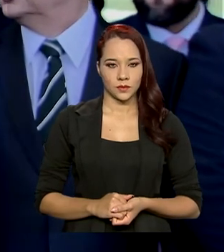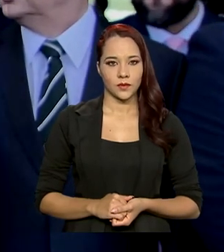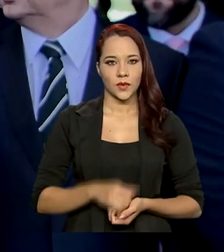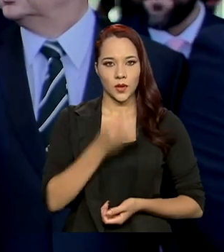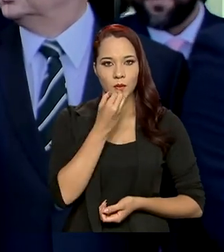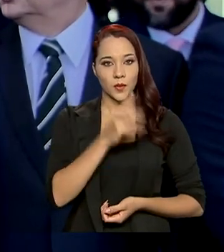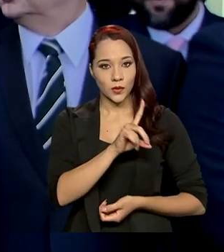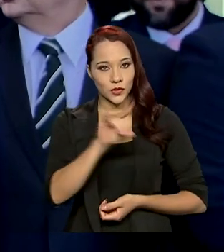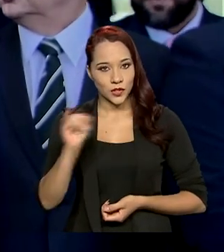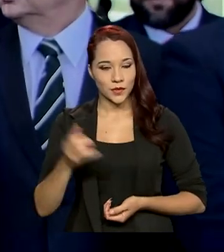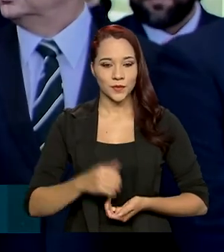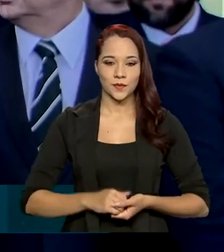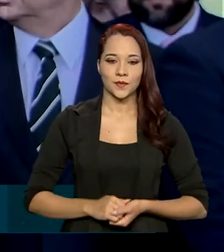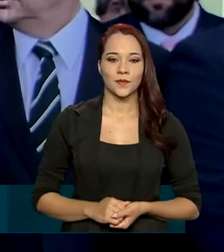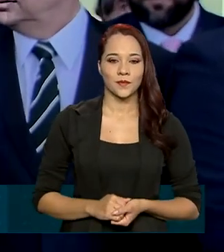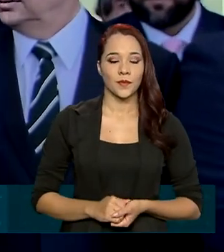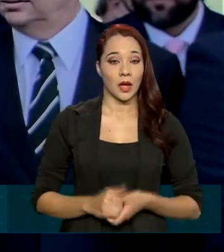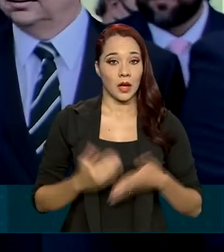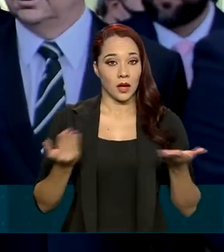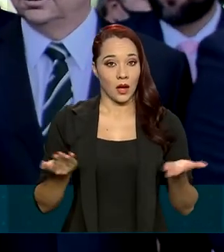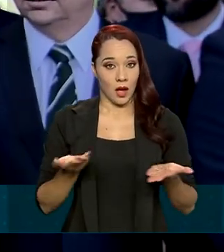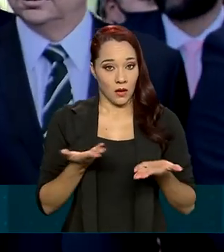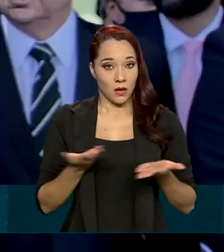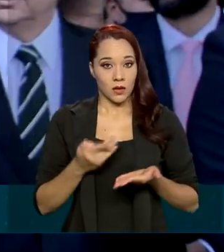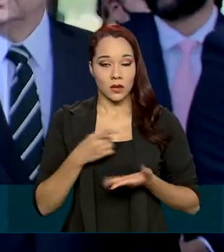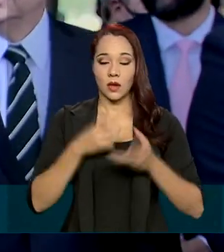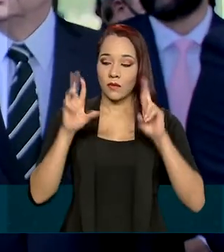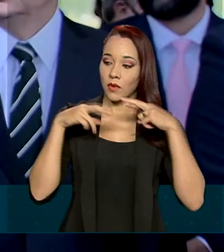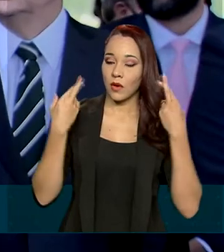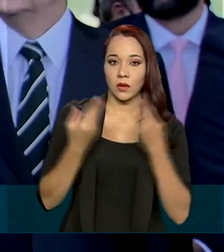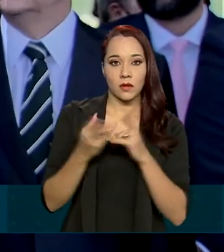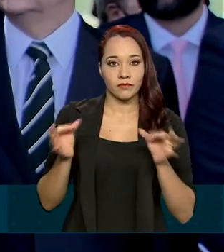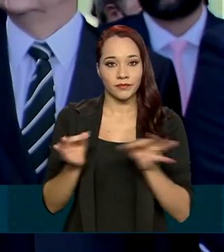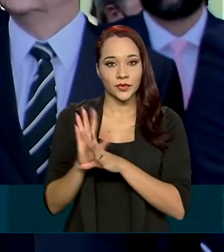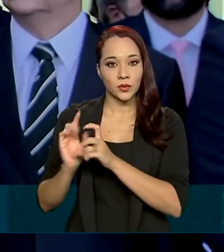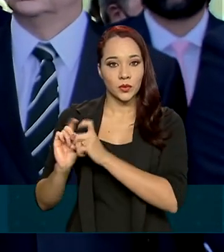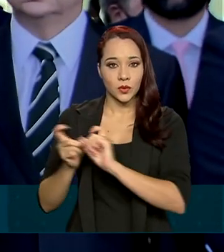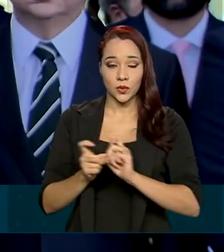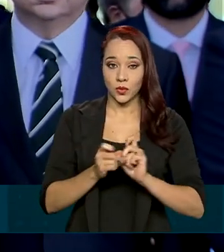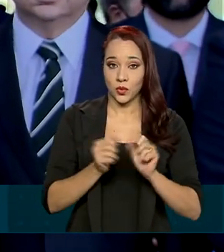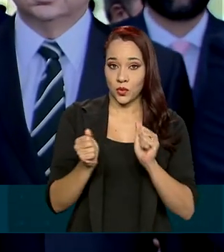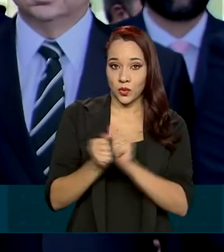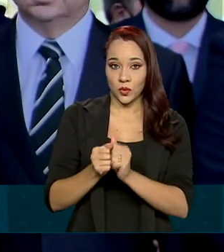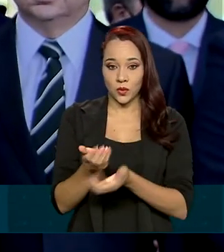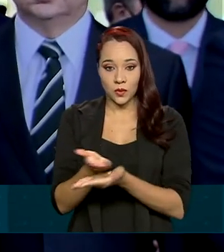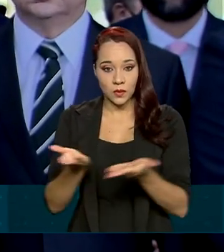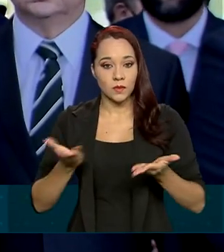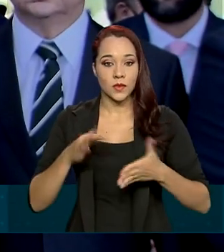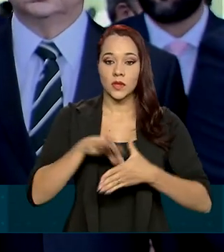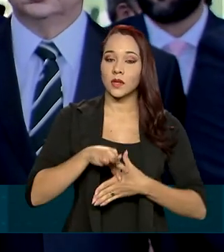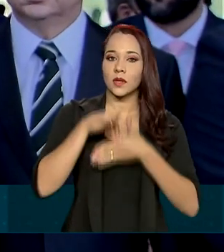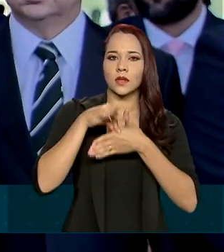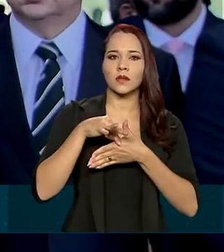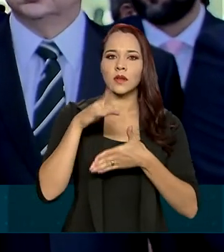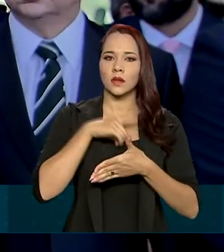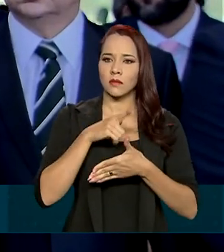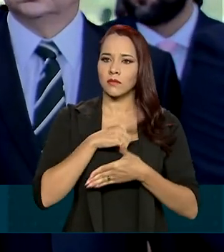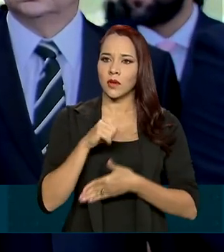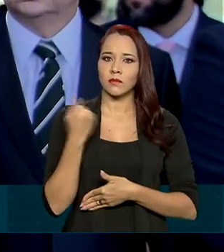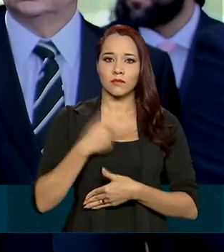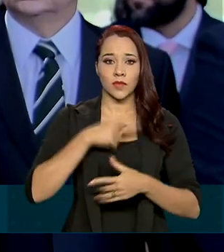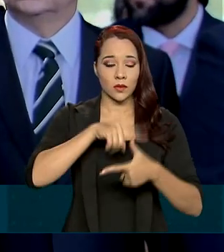Bom dia. Acabamos uma reunião muito produtiva com os líderes e tomamos duas